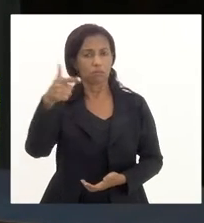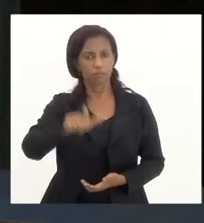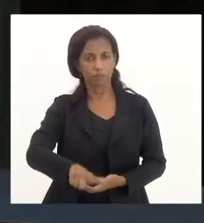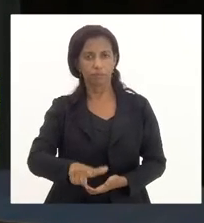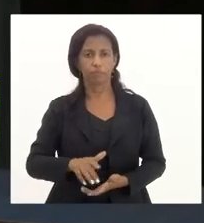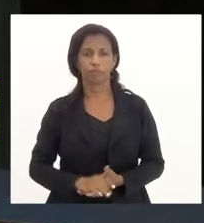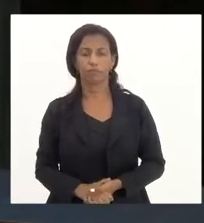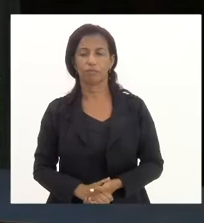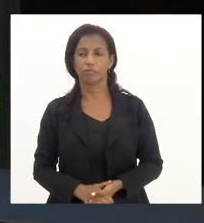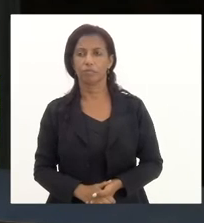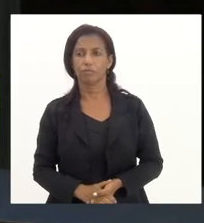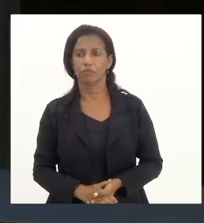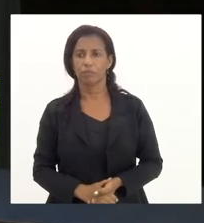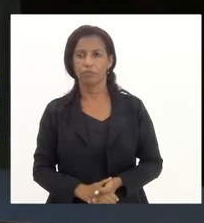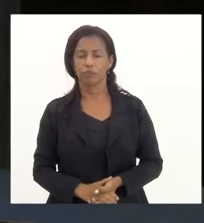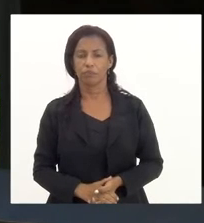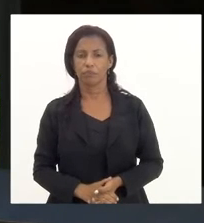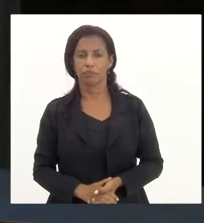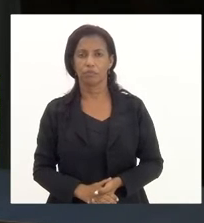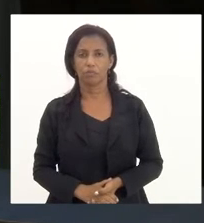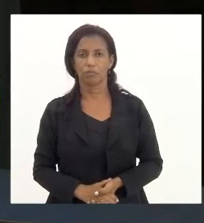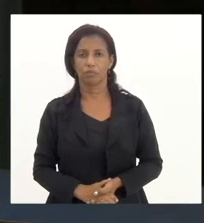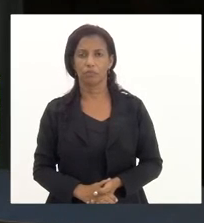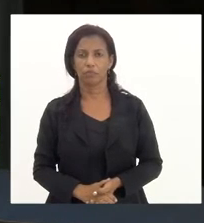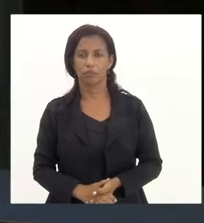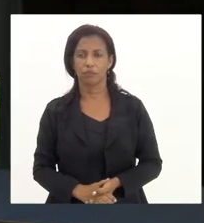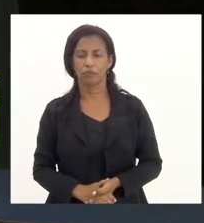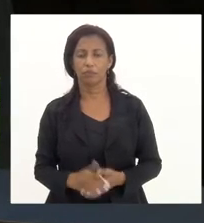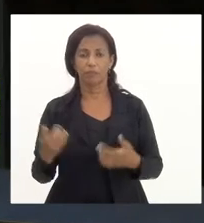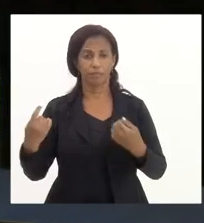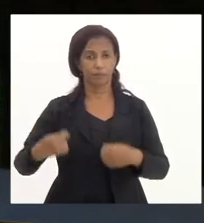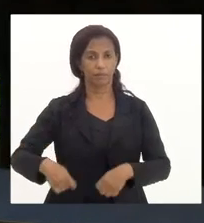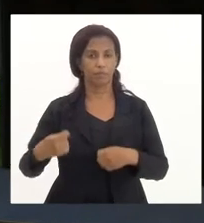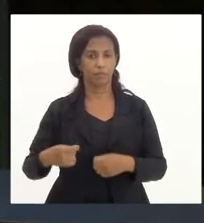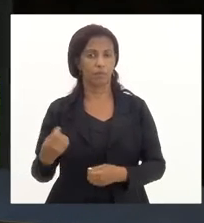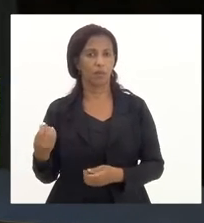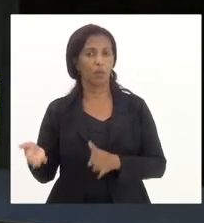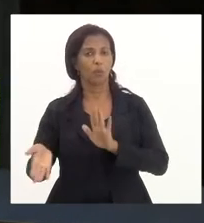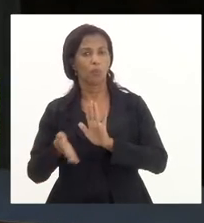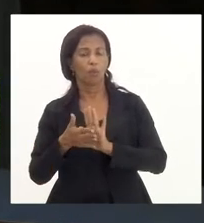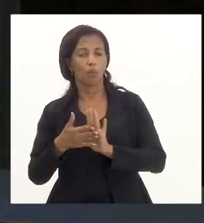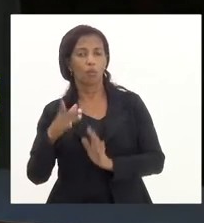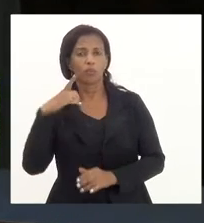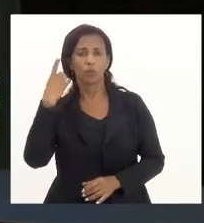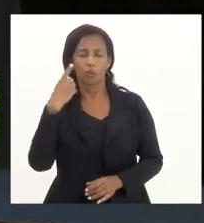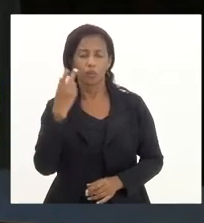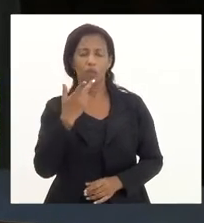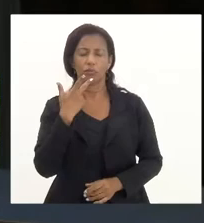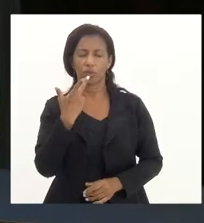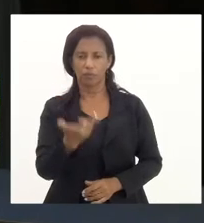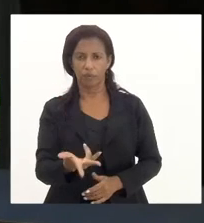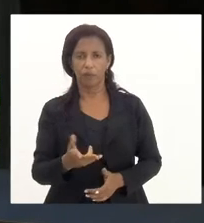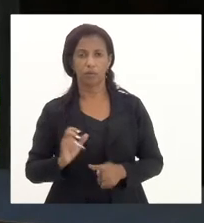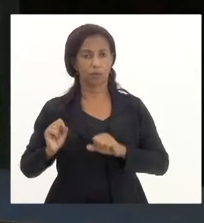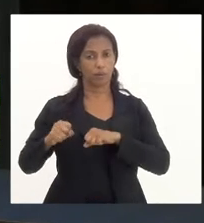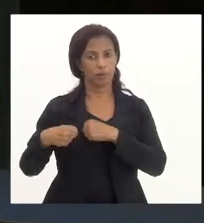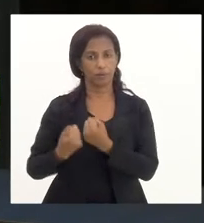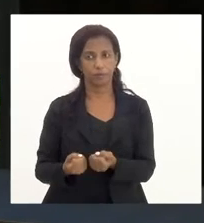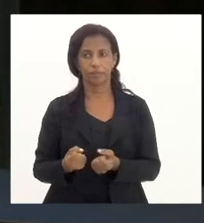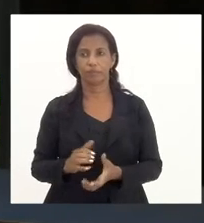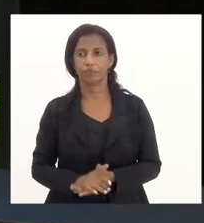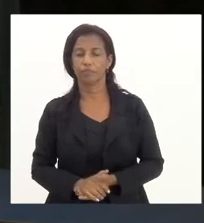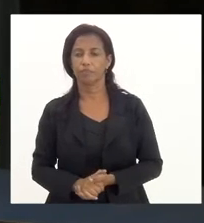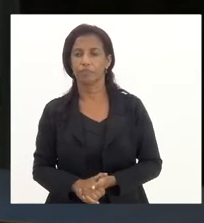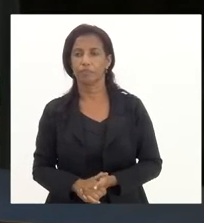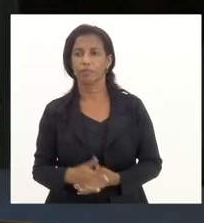vez que isso e com precisa né Como o próprio Deputado de aceitou já mencionou só para gente reforçar